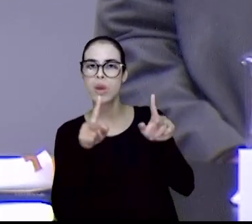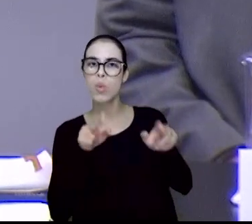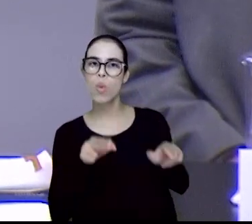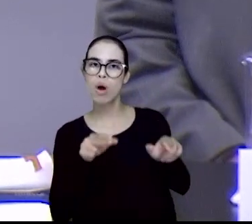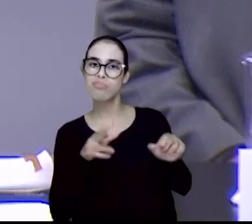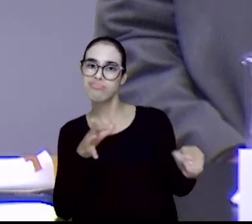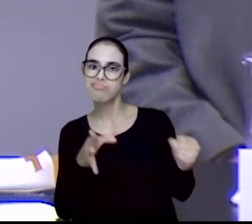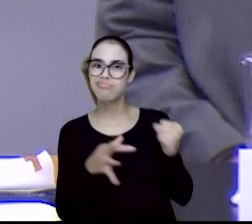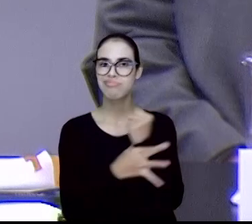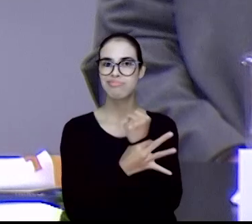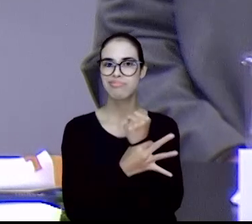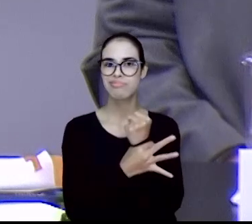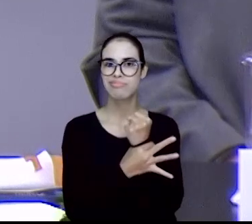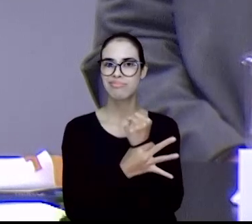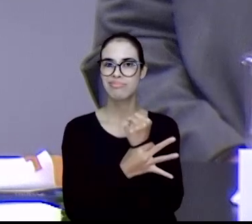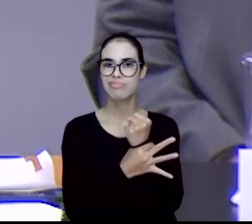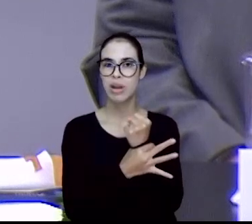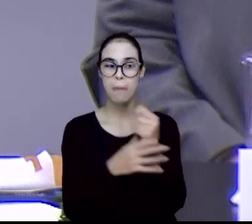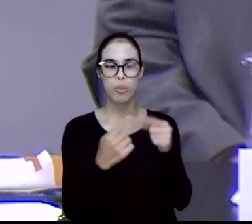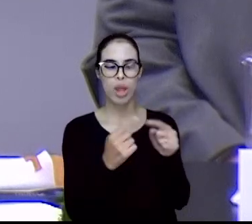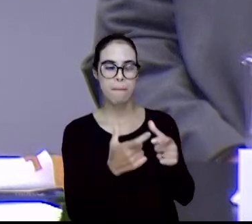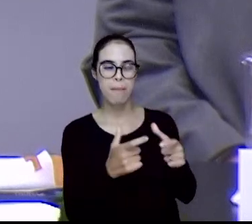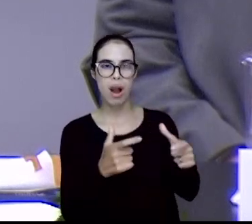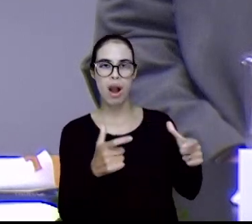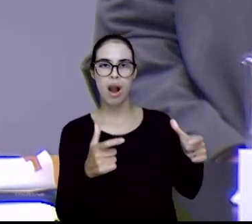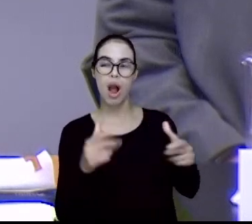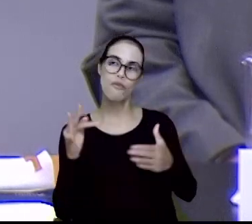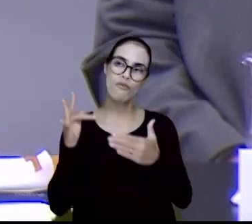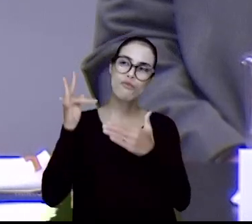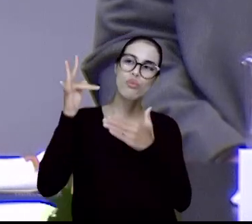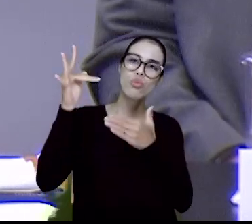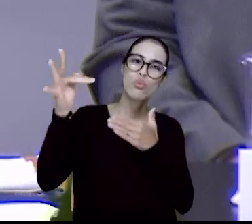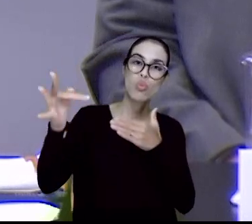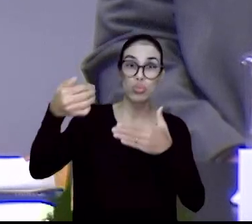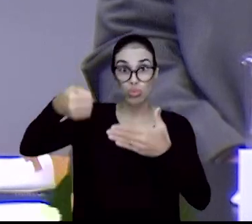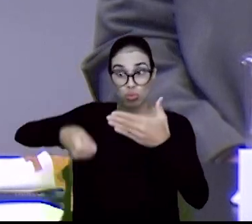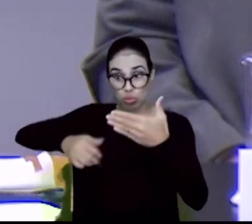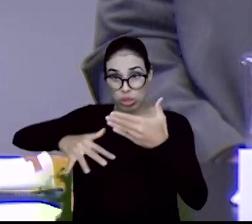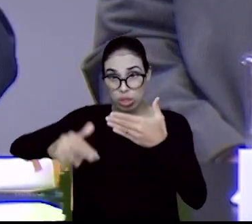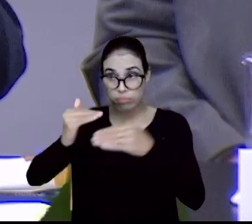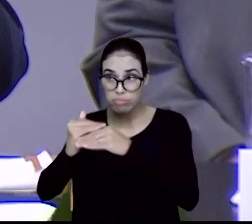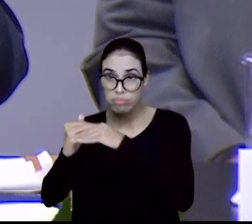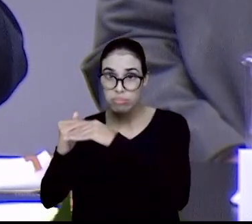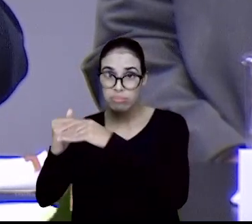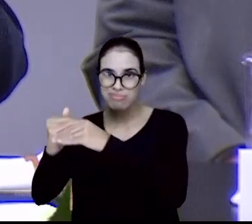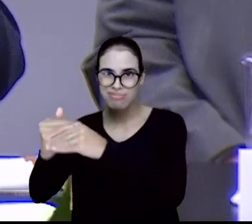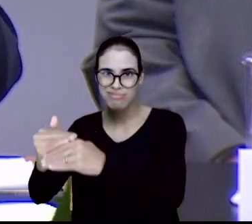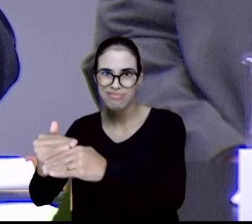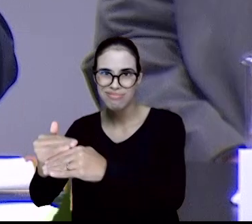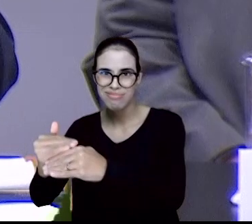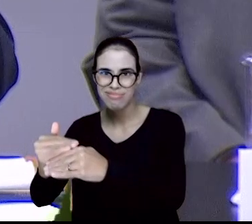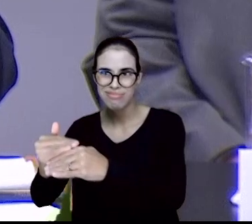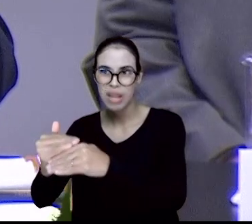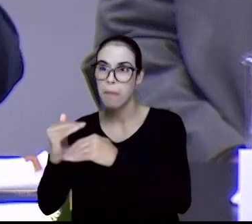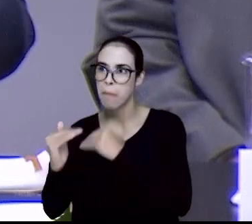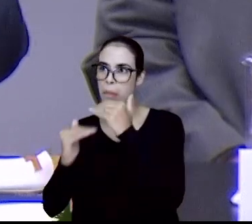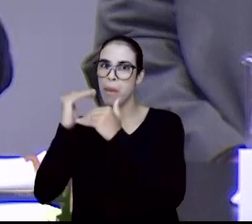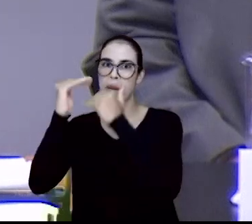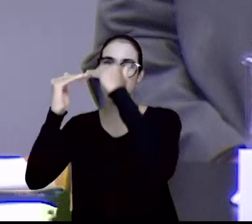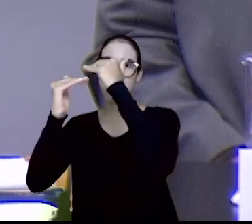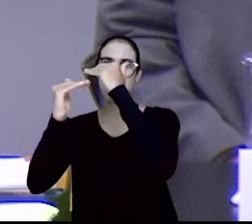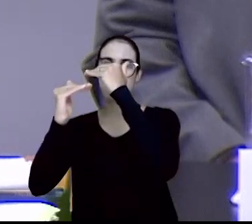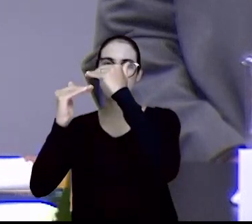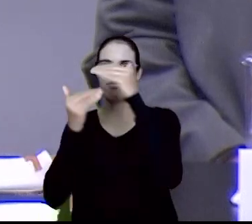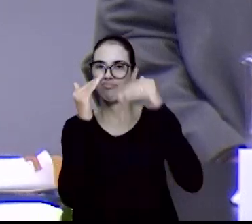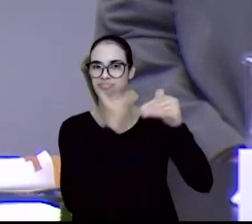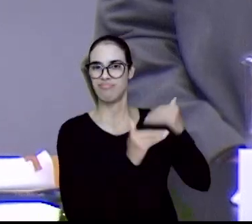para o futuro e não retroatividade para o passado. E, portanto, trabalhando com base em precedentes, as